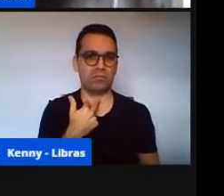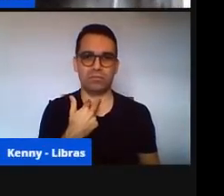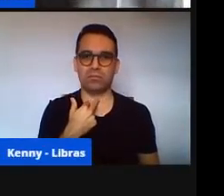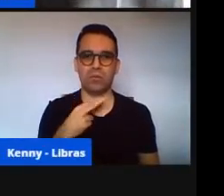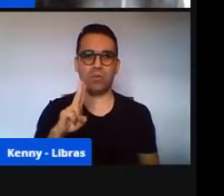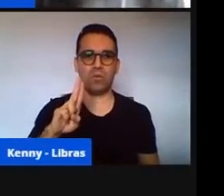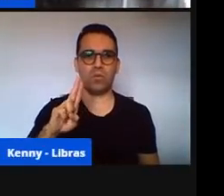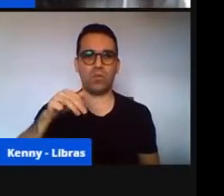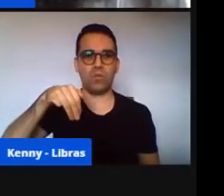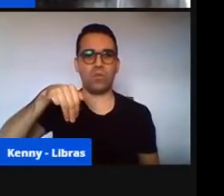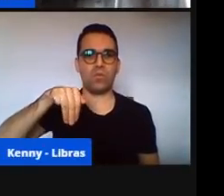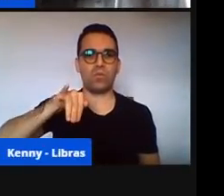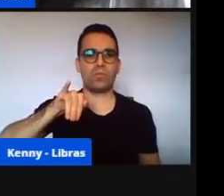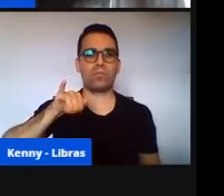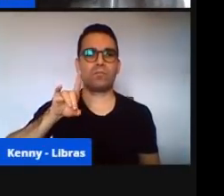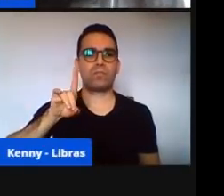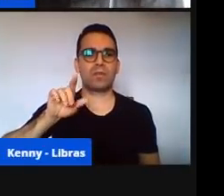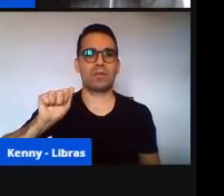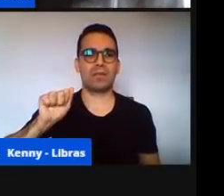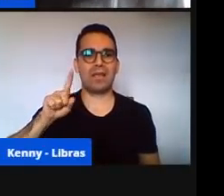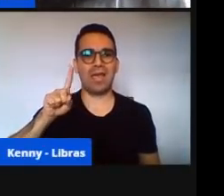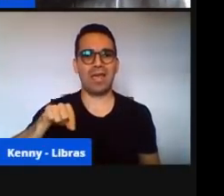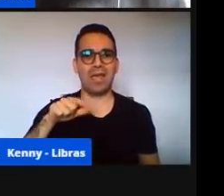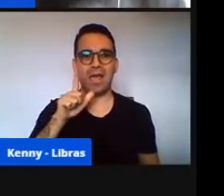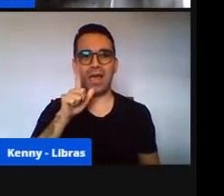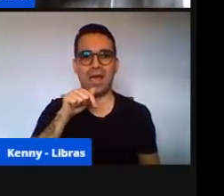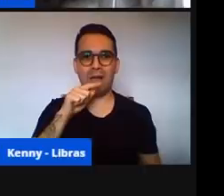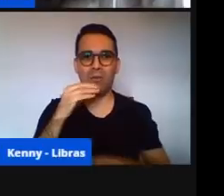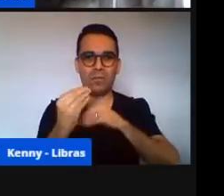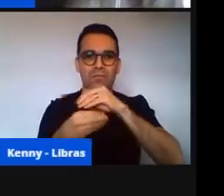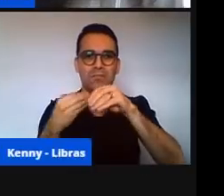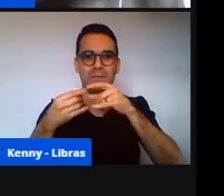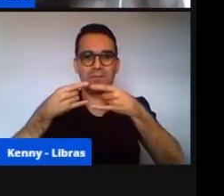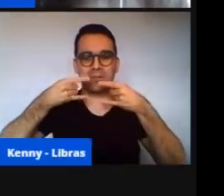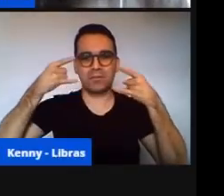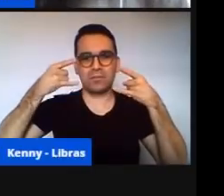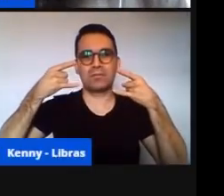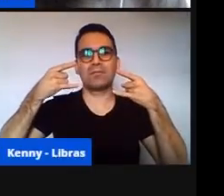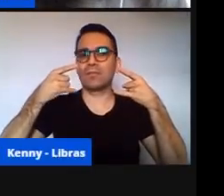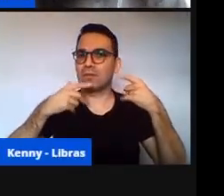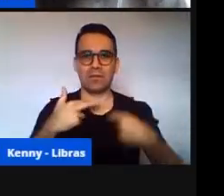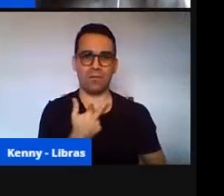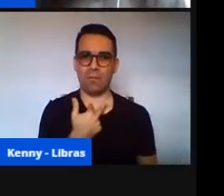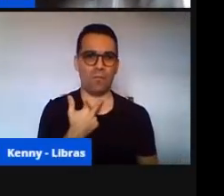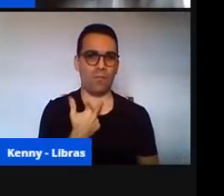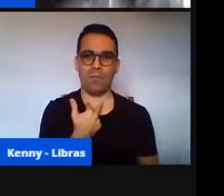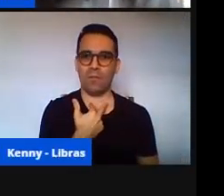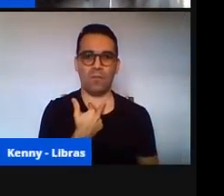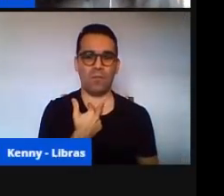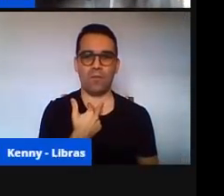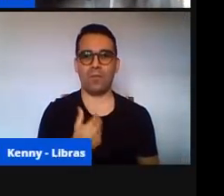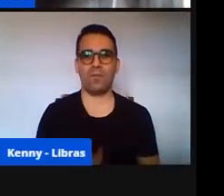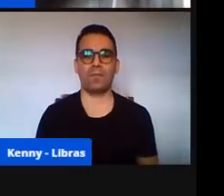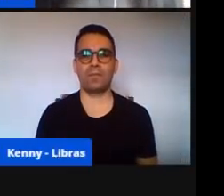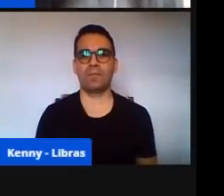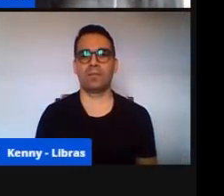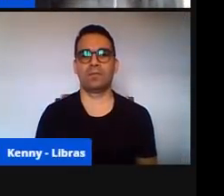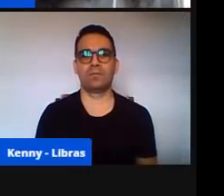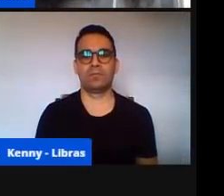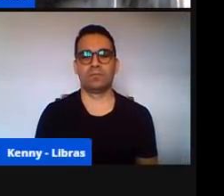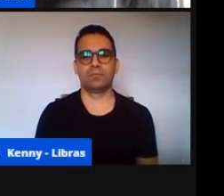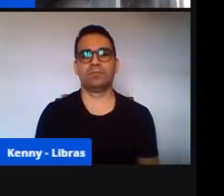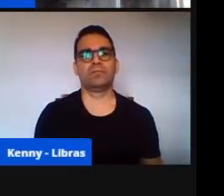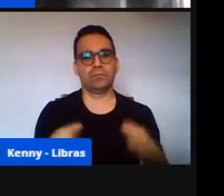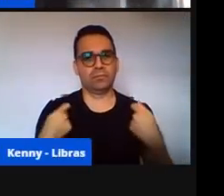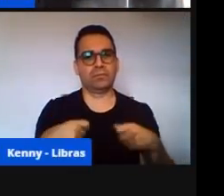danificada, passou 2 horas a gente troca essa máscara. Então, é importante que o manipulador de alimento tenha